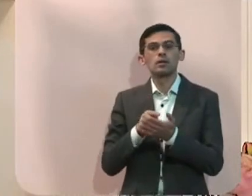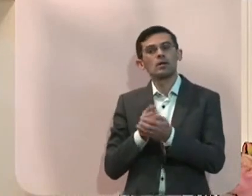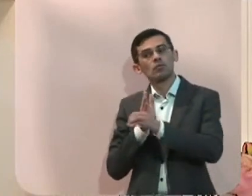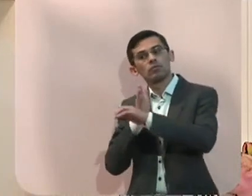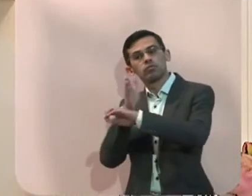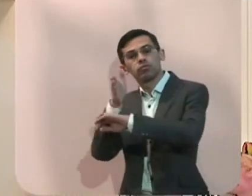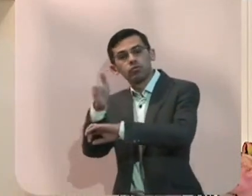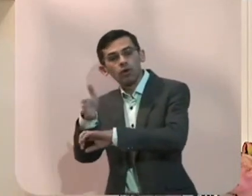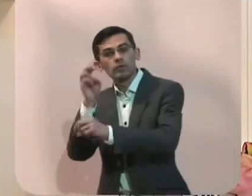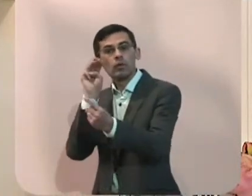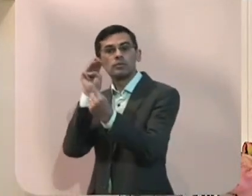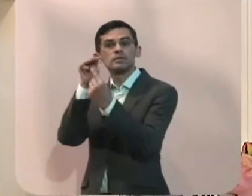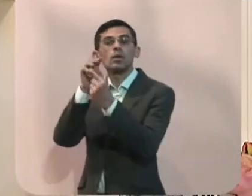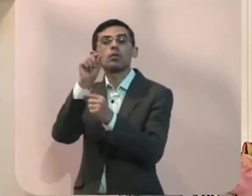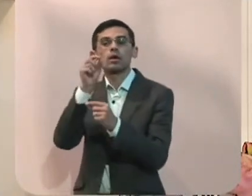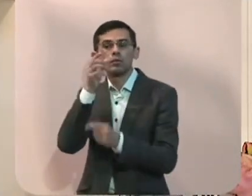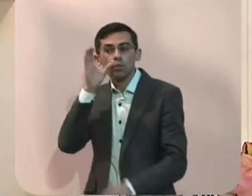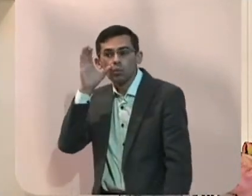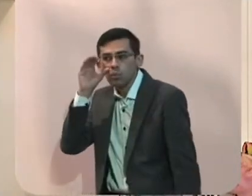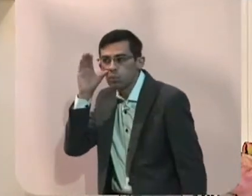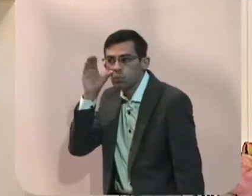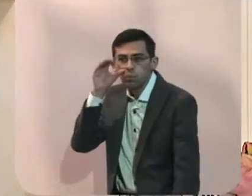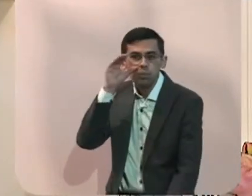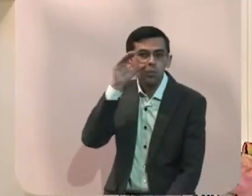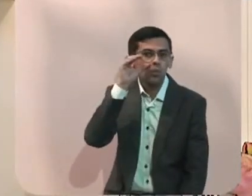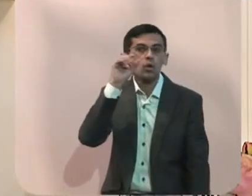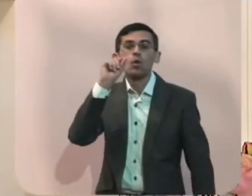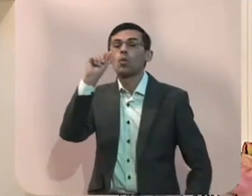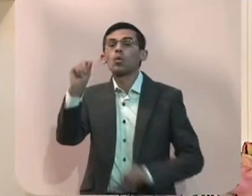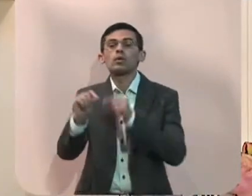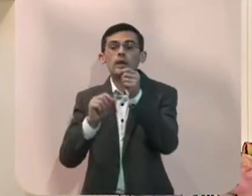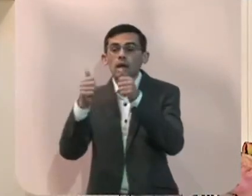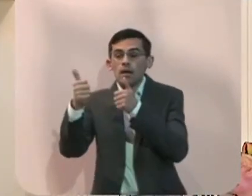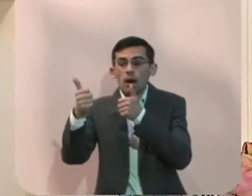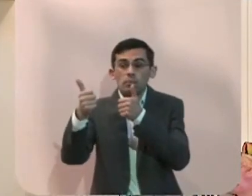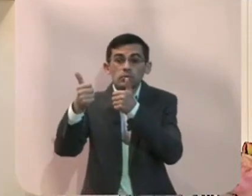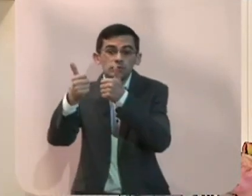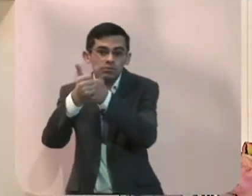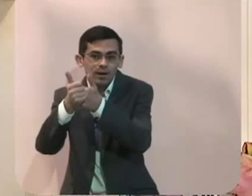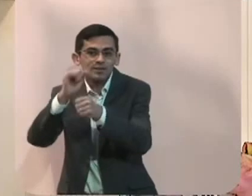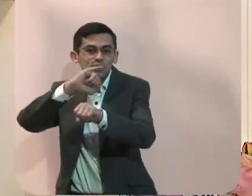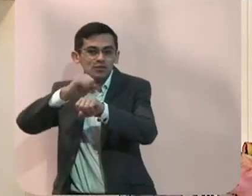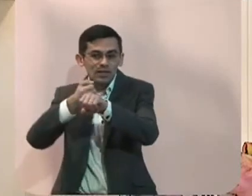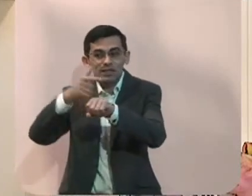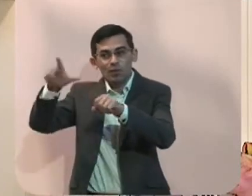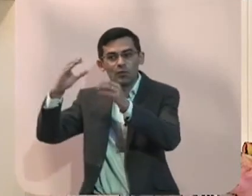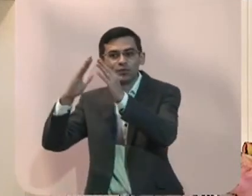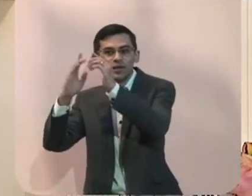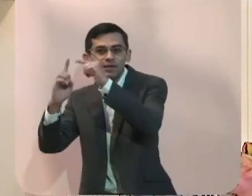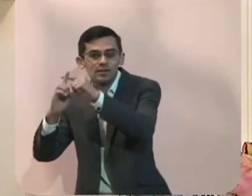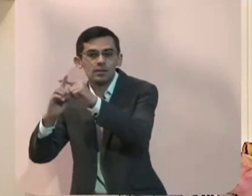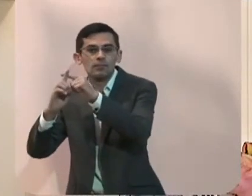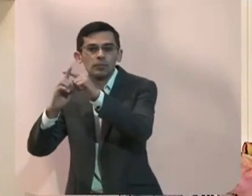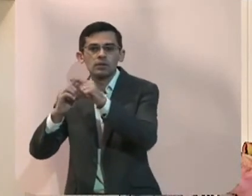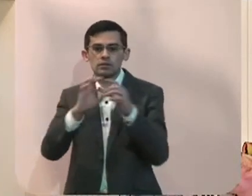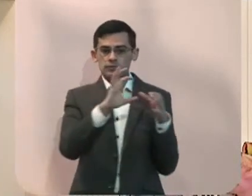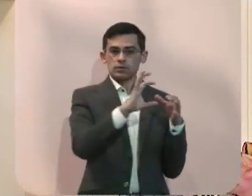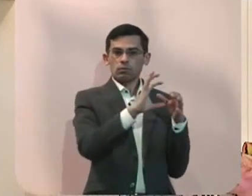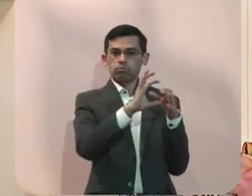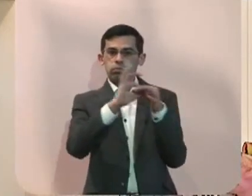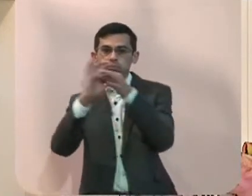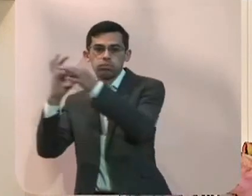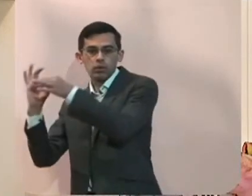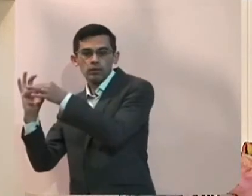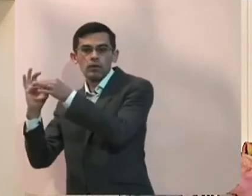com a missão de sondar e de ver como é que podia reaproximar Jerusalém daquela igreja. E se você olha esse contexto